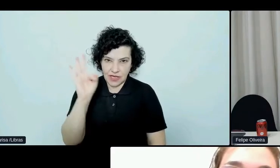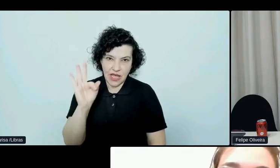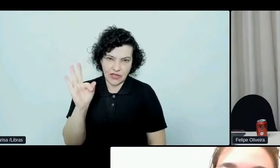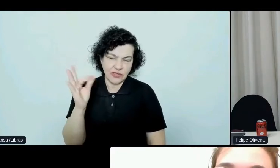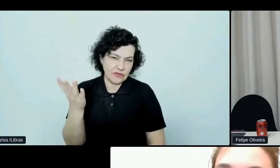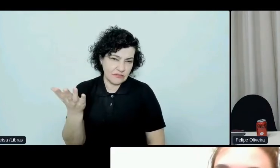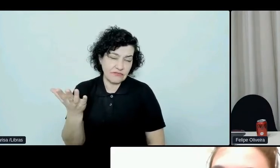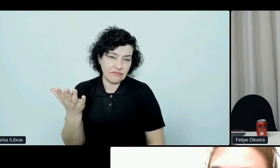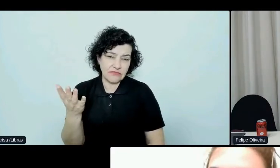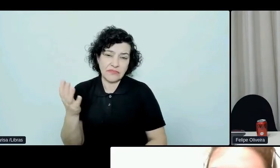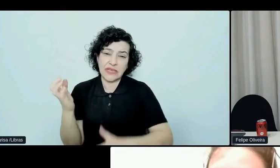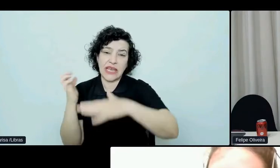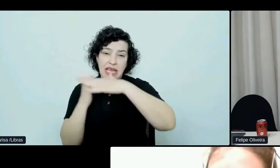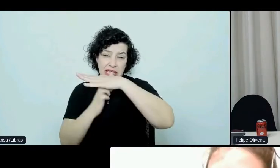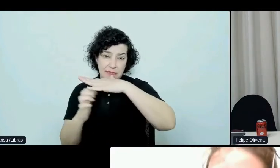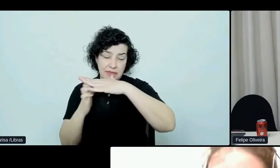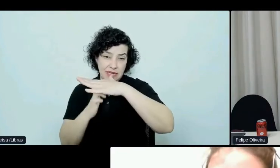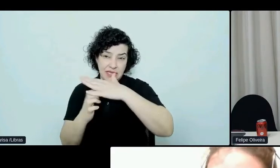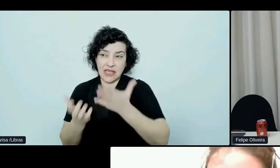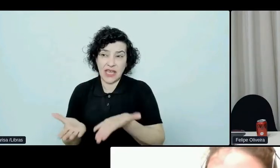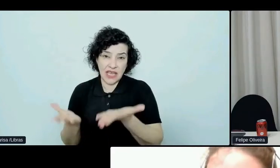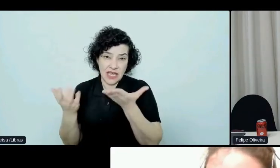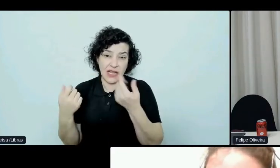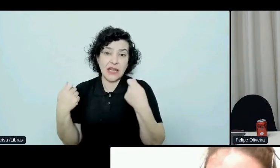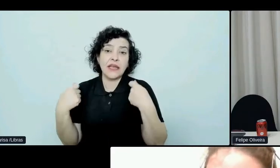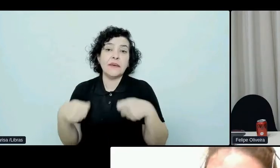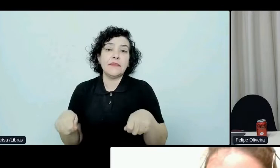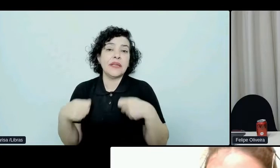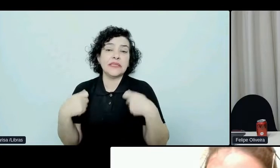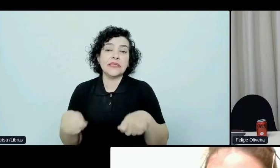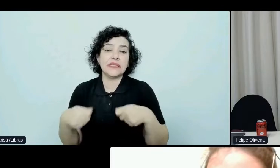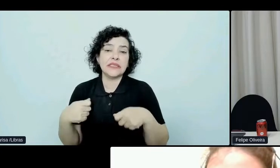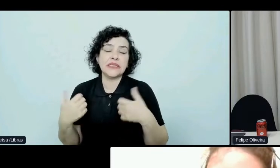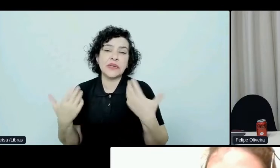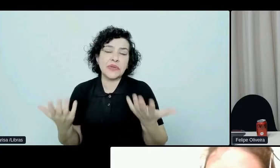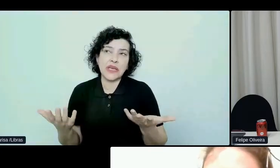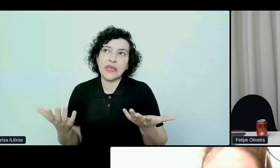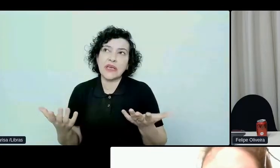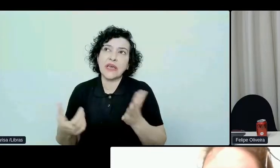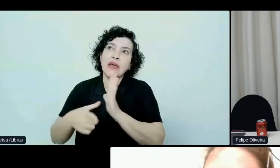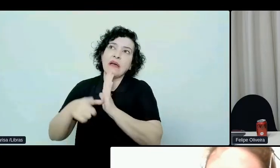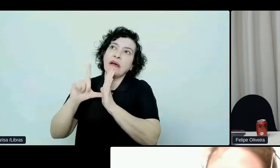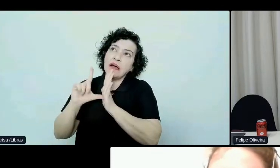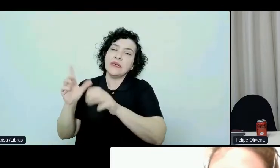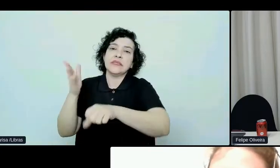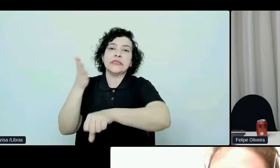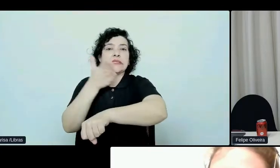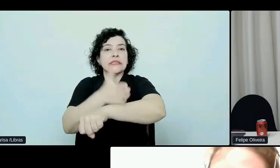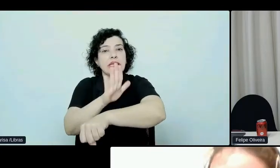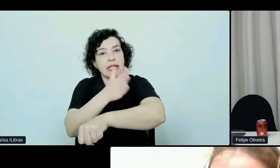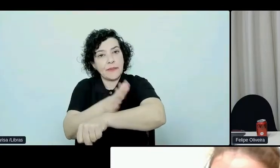Então, respondido? Claro. E assim, né, de certa forma, se a gente for analisar, é como se